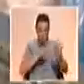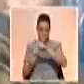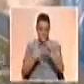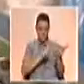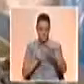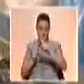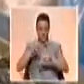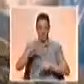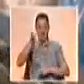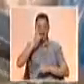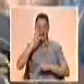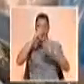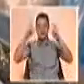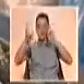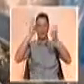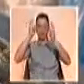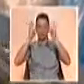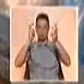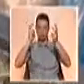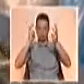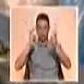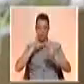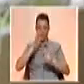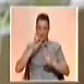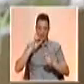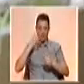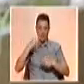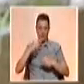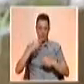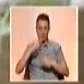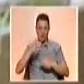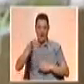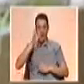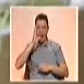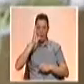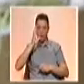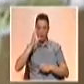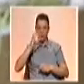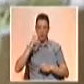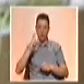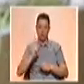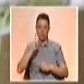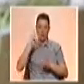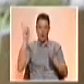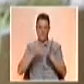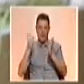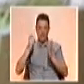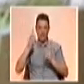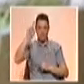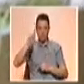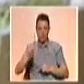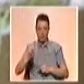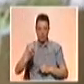a utilização de água na indústria. Há uma profunda disparidade na utilização da água. Os norte-americanos utilizam, em média, por